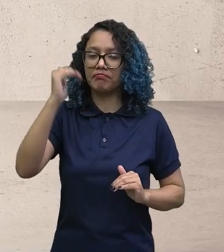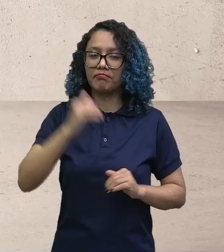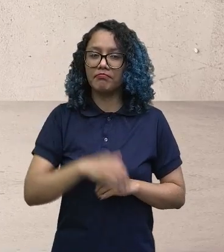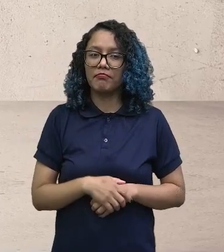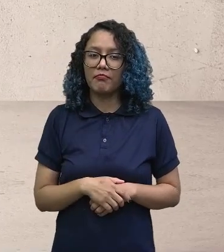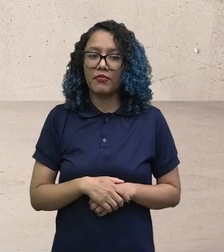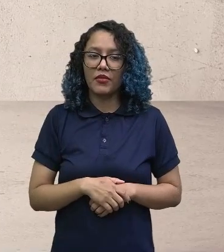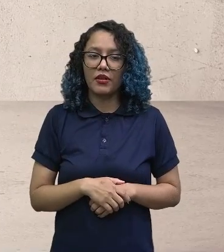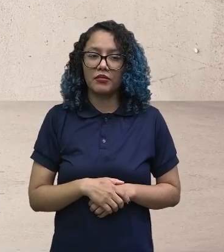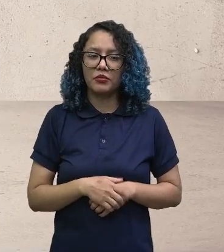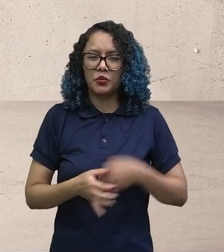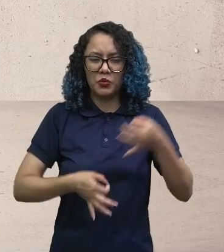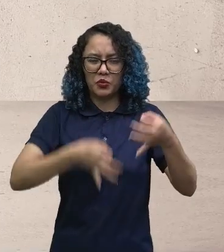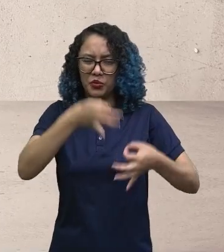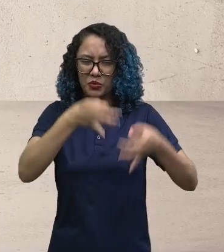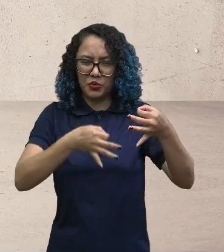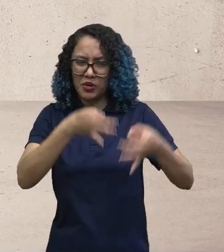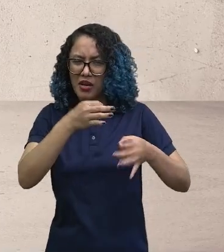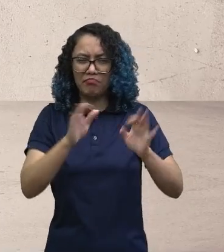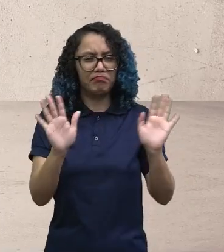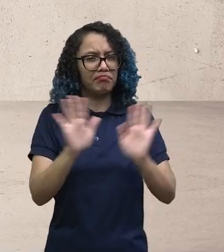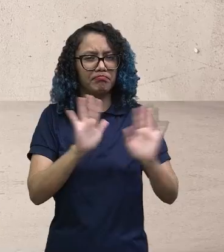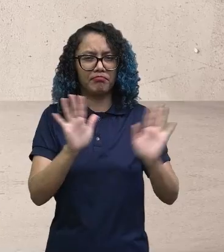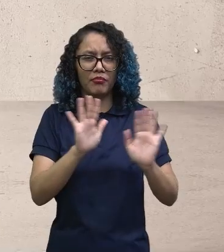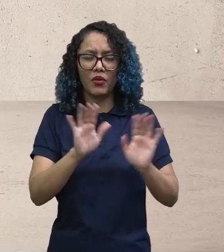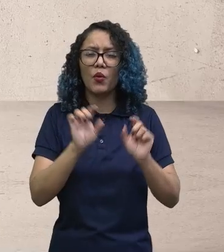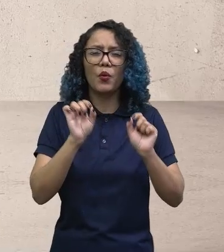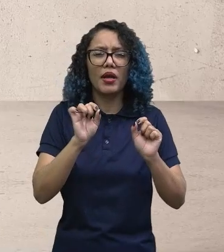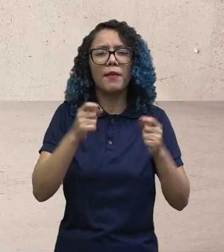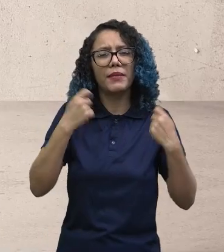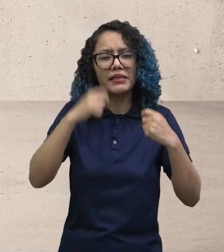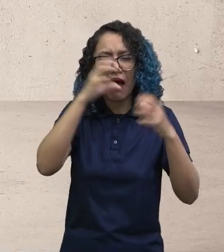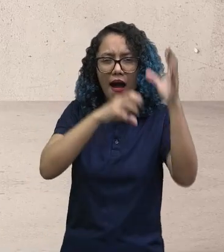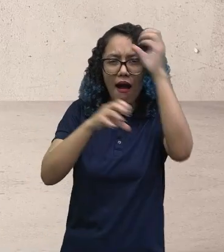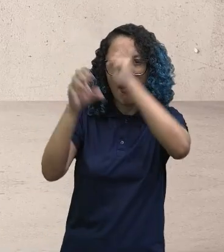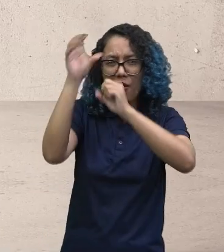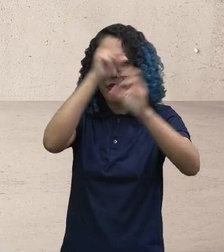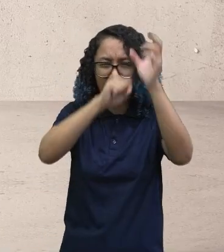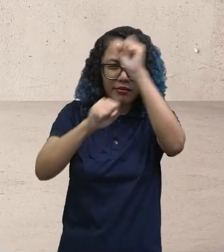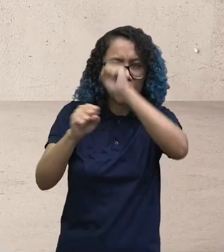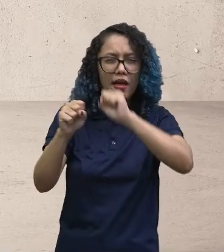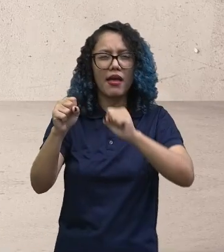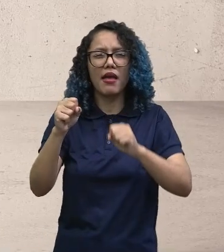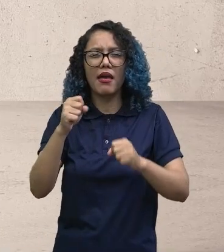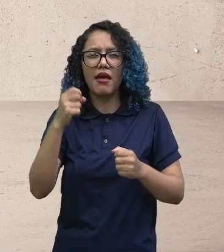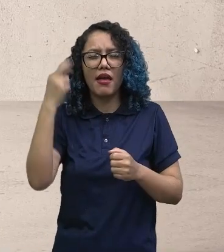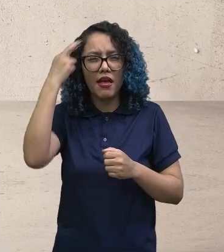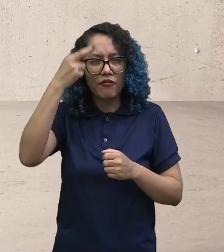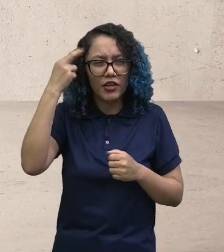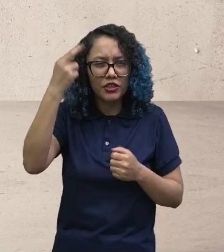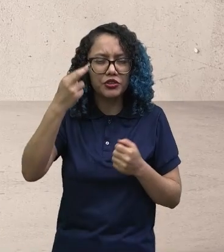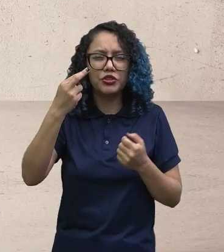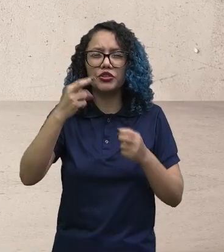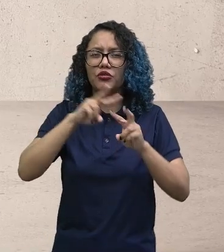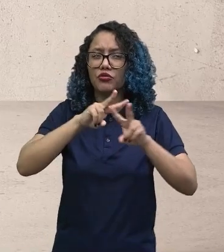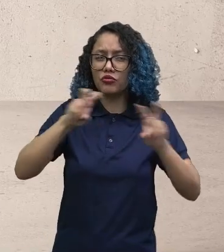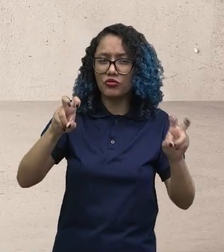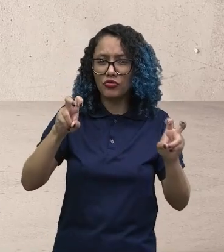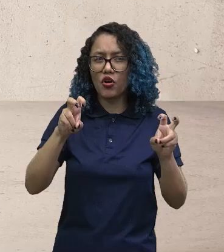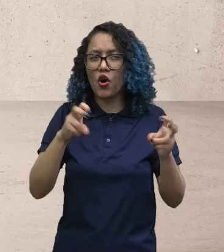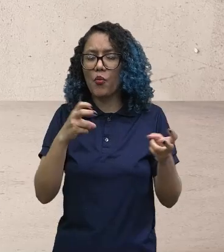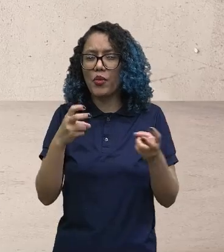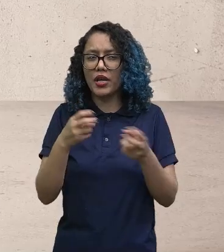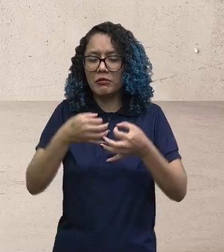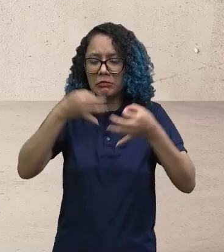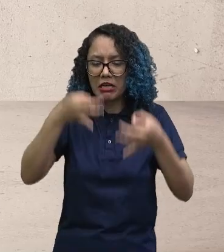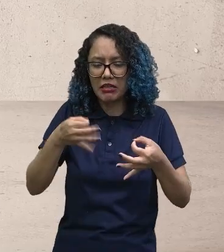de julgar, somos convidados a aprender, a questionar nossas próprias certezas e a nos